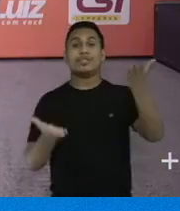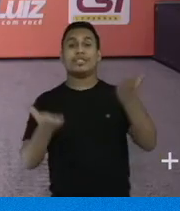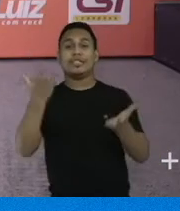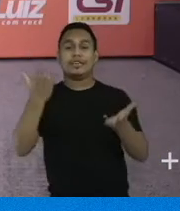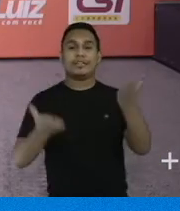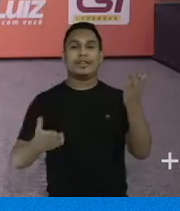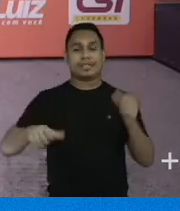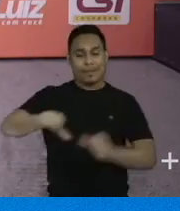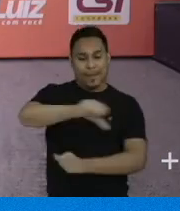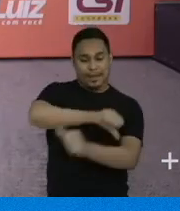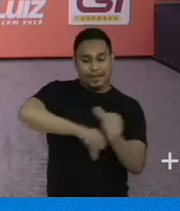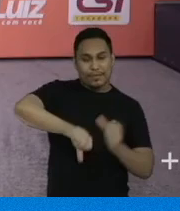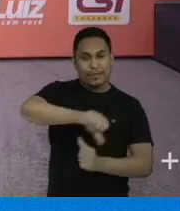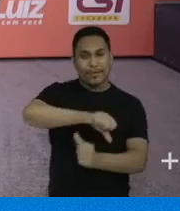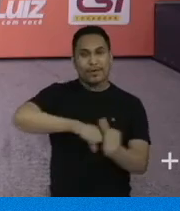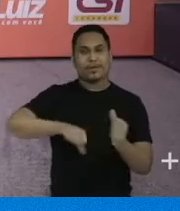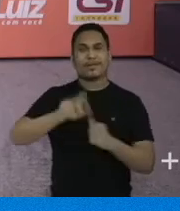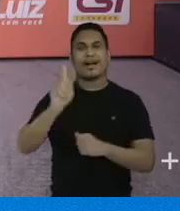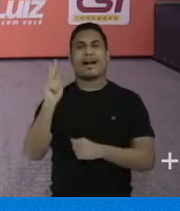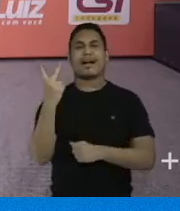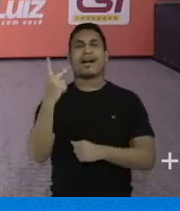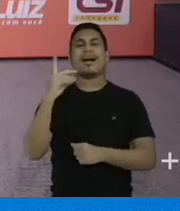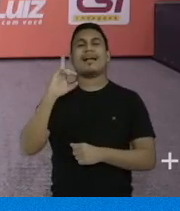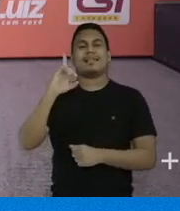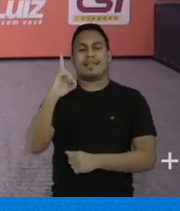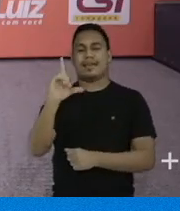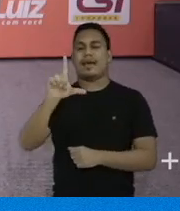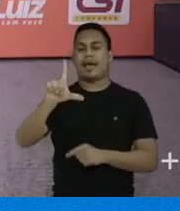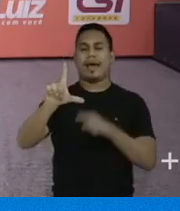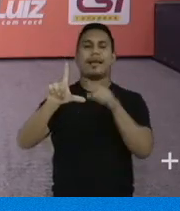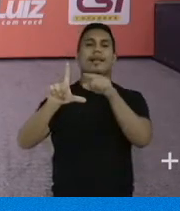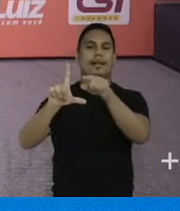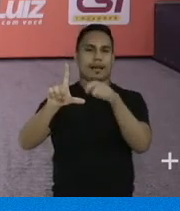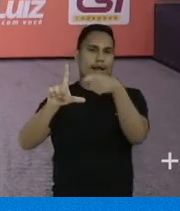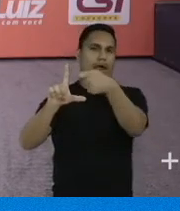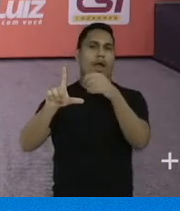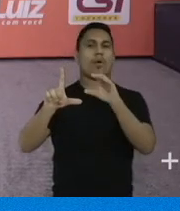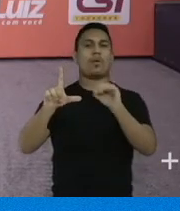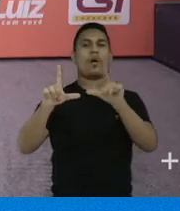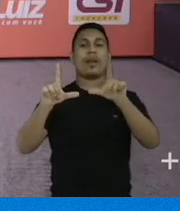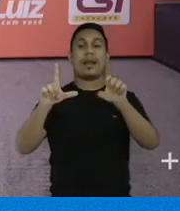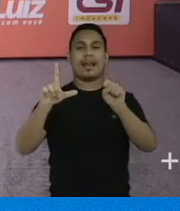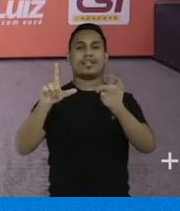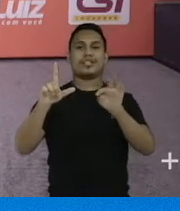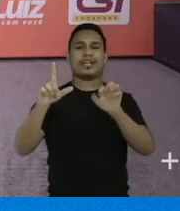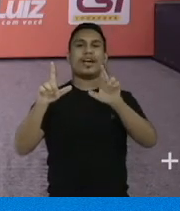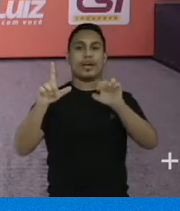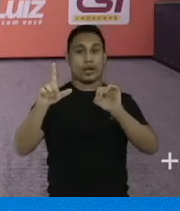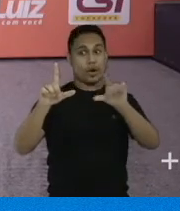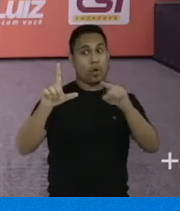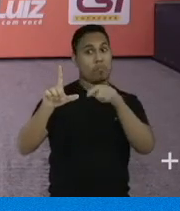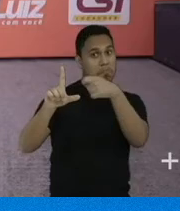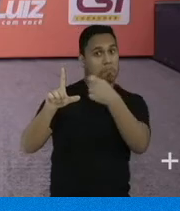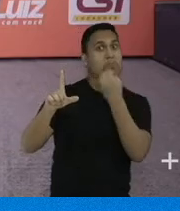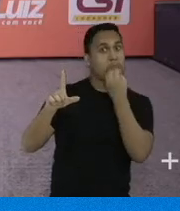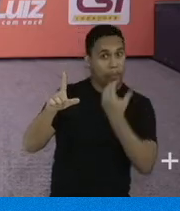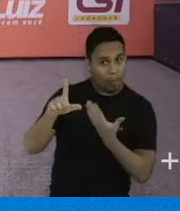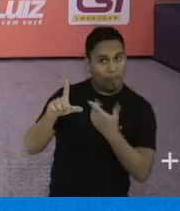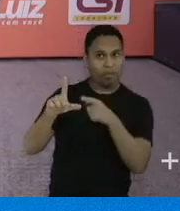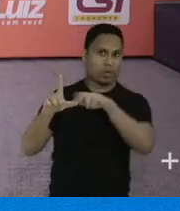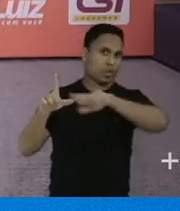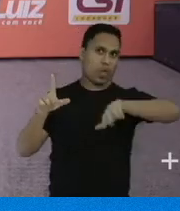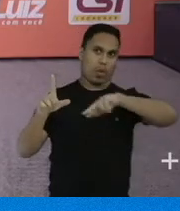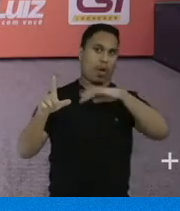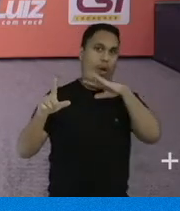HDL, quando eu tenho um HDL, que é um colesterol bom, que a gente chama de uma forma, para